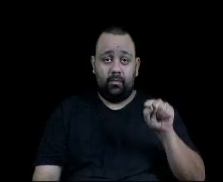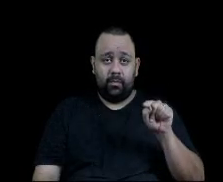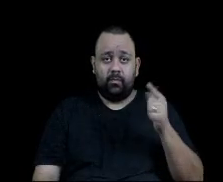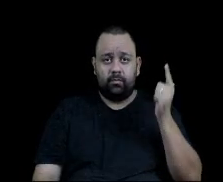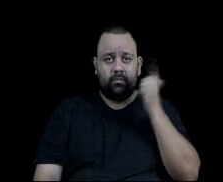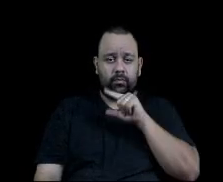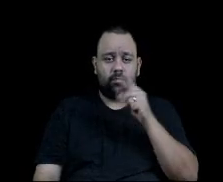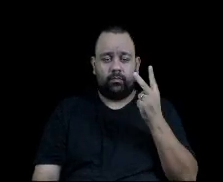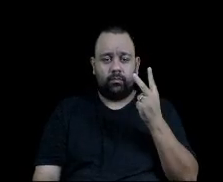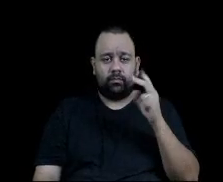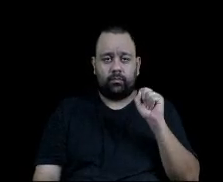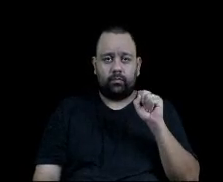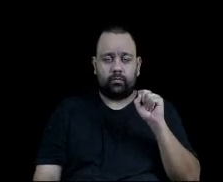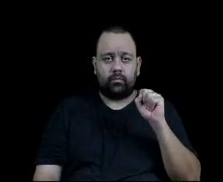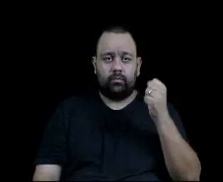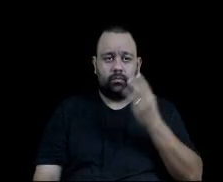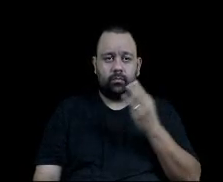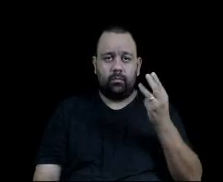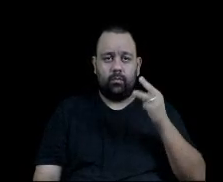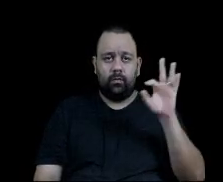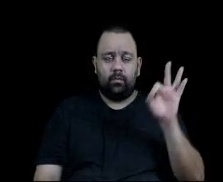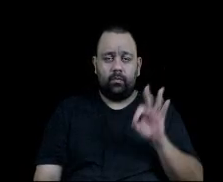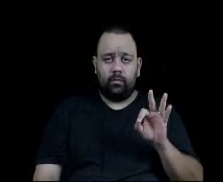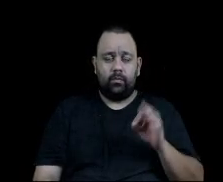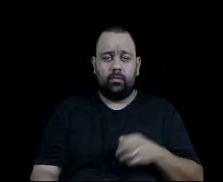seria 75 mil, e foi atingido